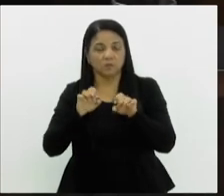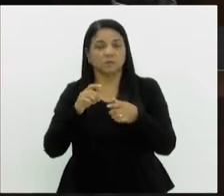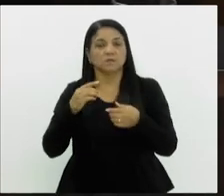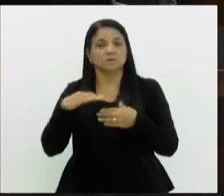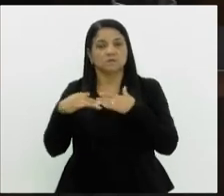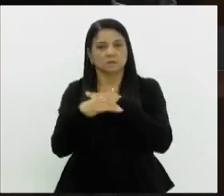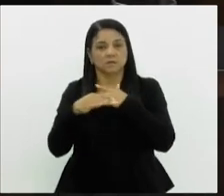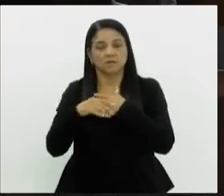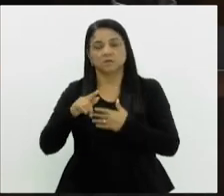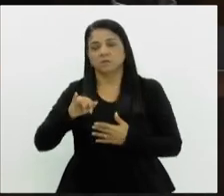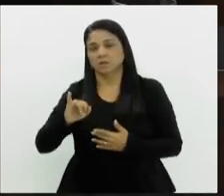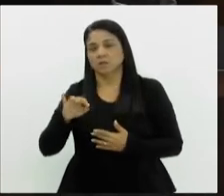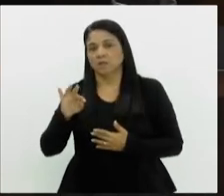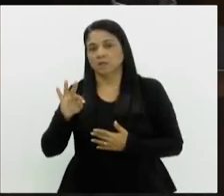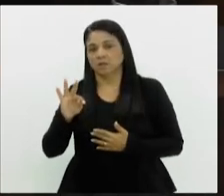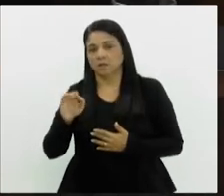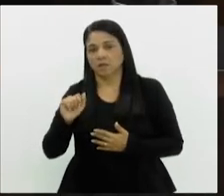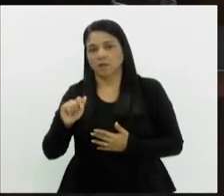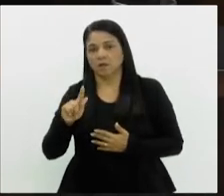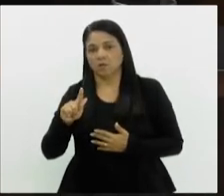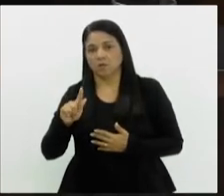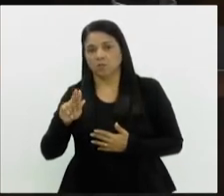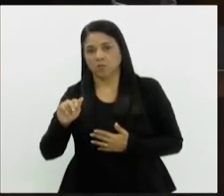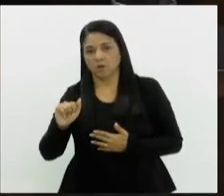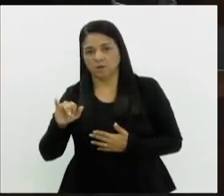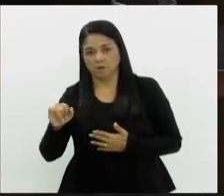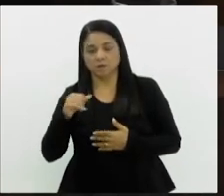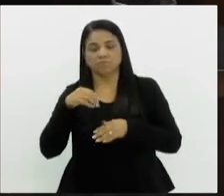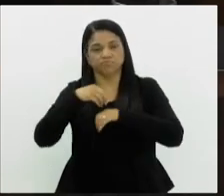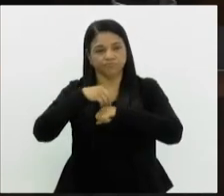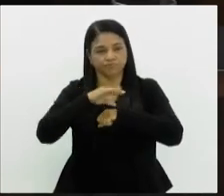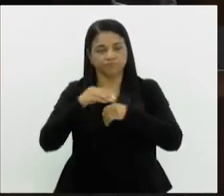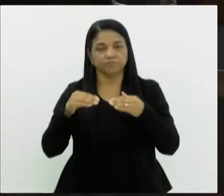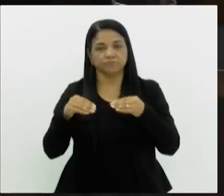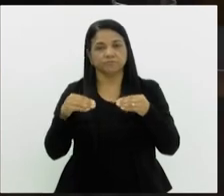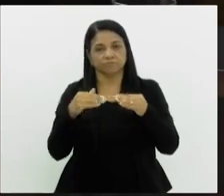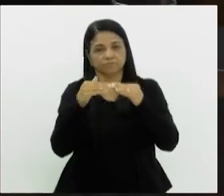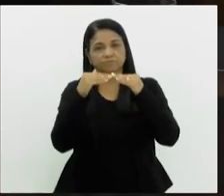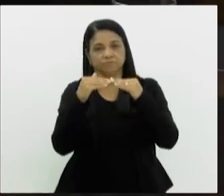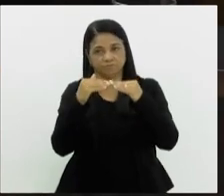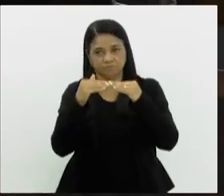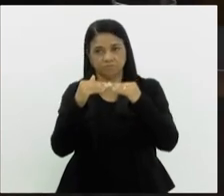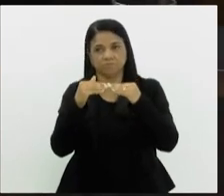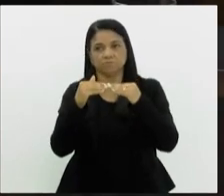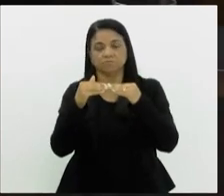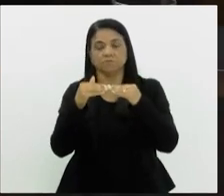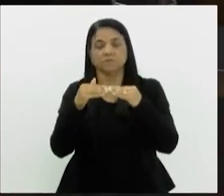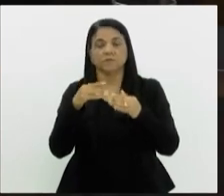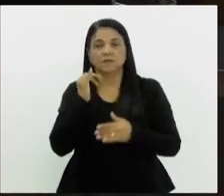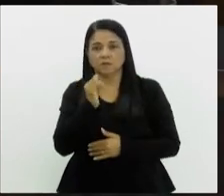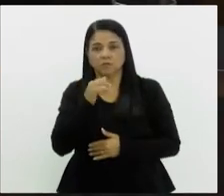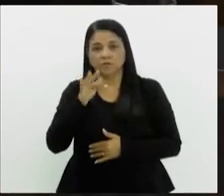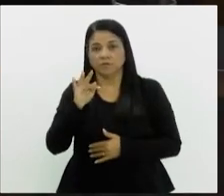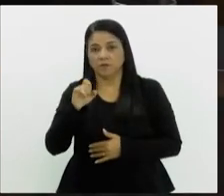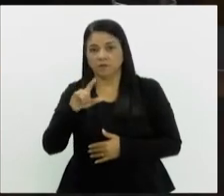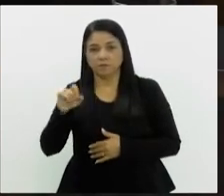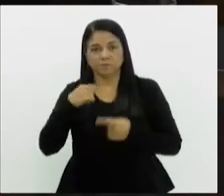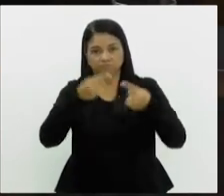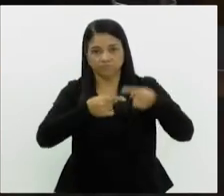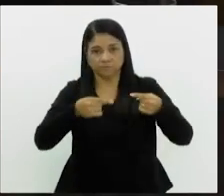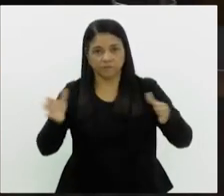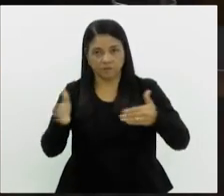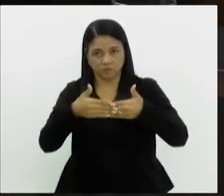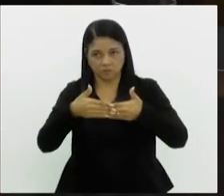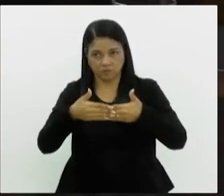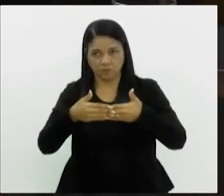Itaguaí, nesse estado do Rio de Janeiro. Pareceres da Comissão de Indicação Legislativa, favorável. Relator, deputado Felipe Soares. Em discussão, não havendo quem queira